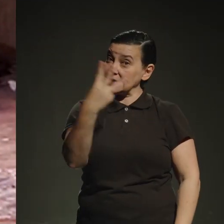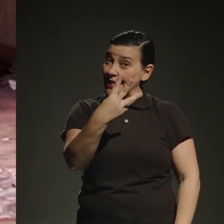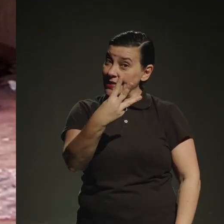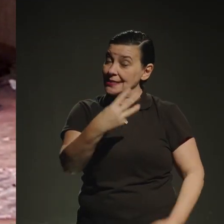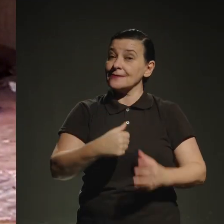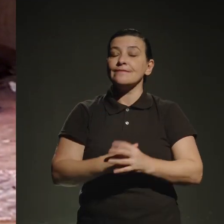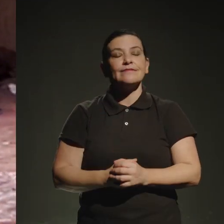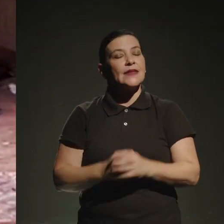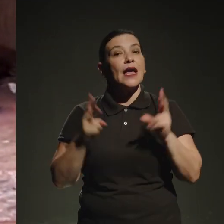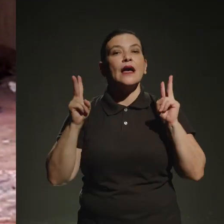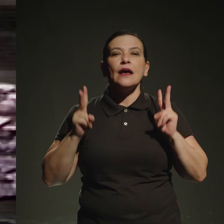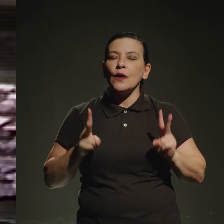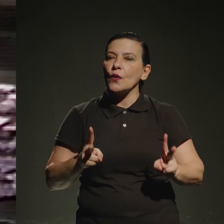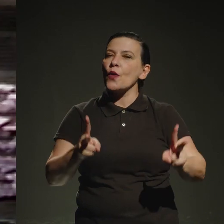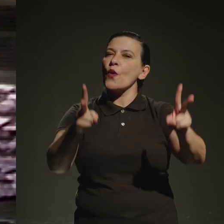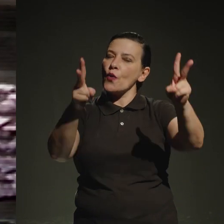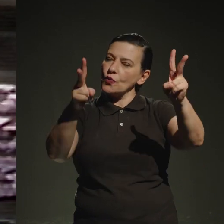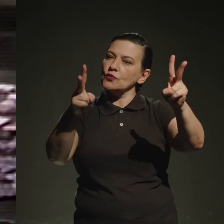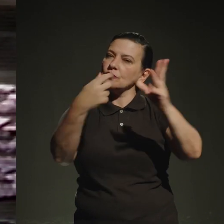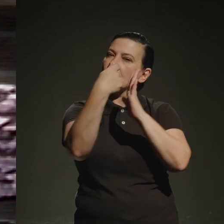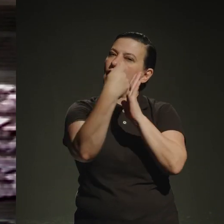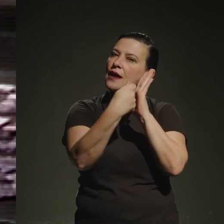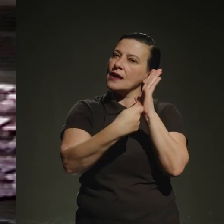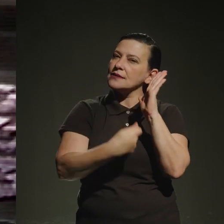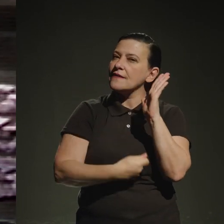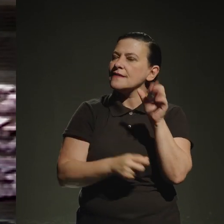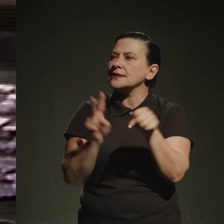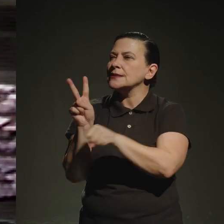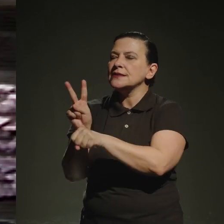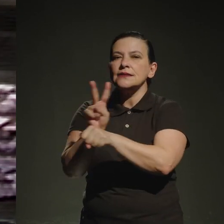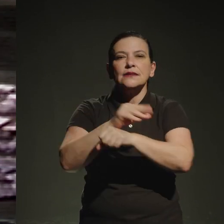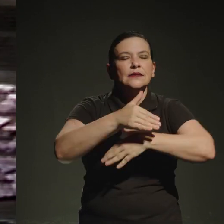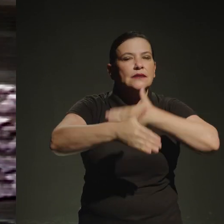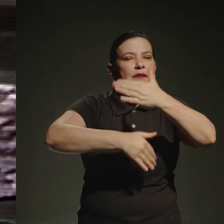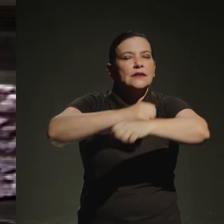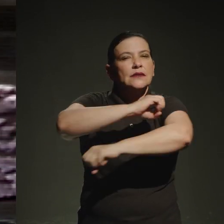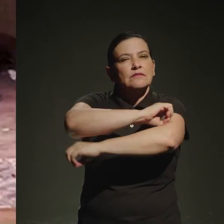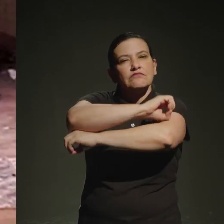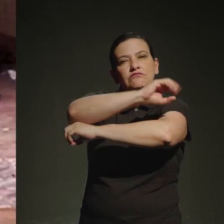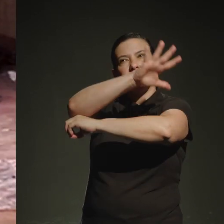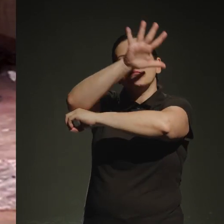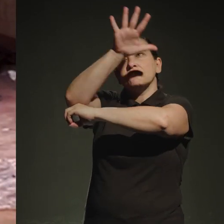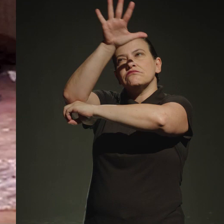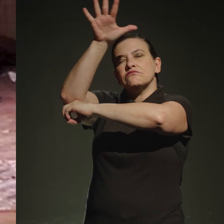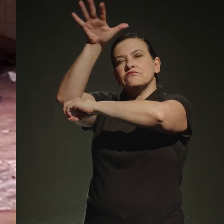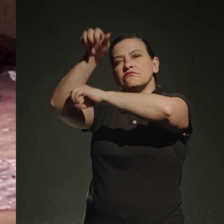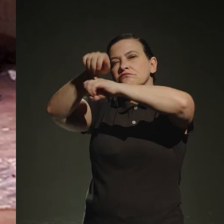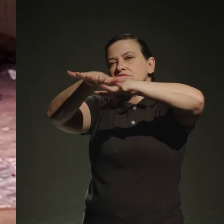Senador, onde continua a narrativa da conturbada vigília até o raiar da manhã radiosa. Ah,